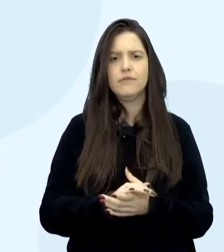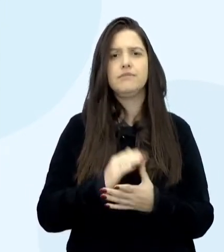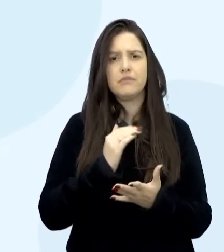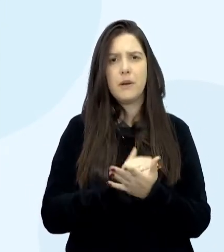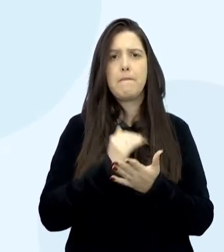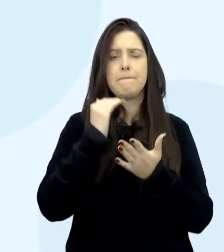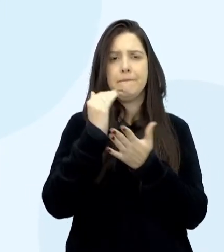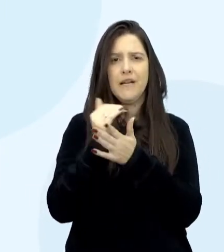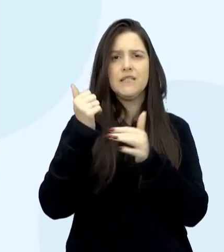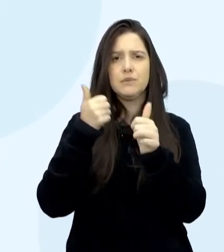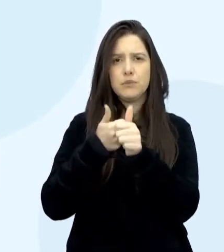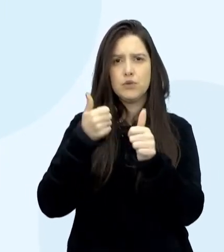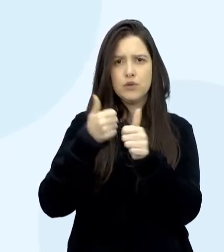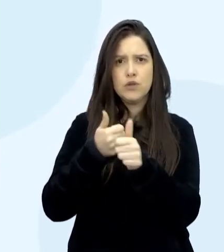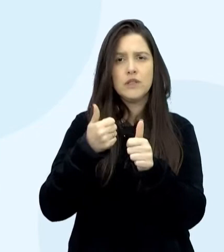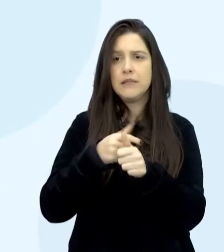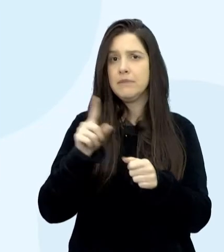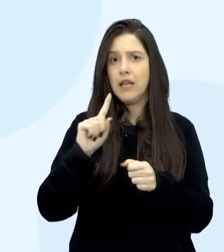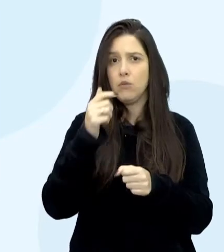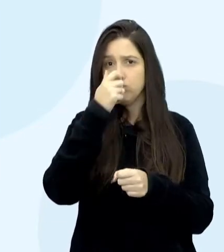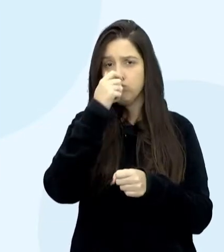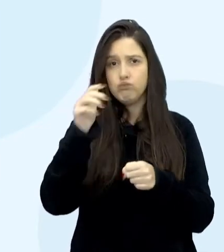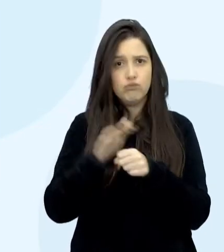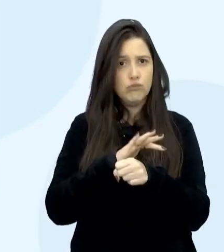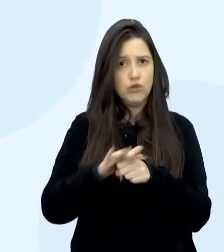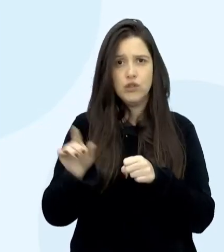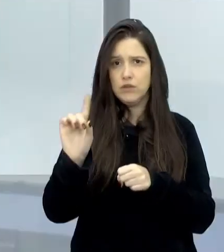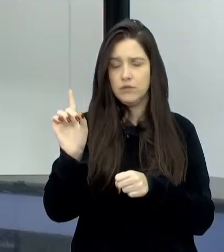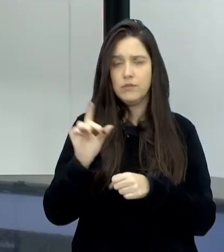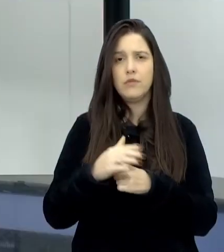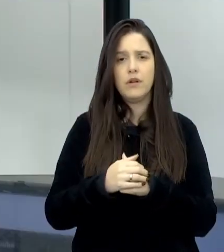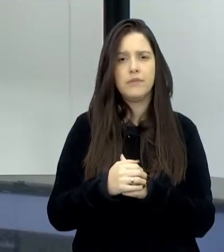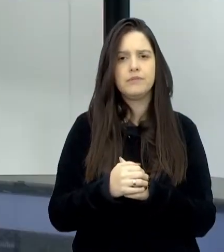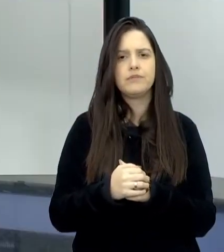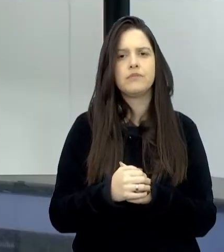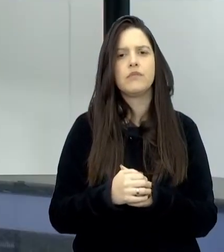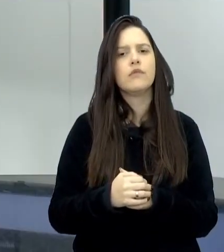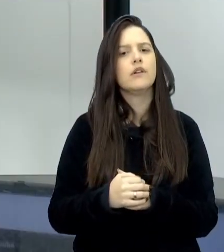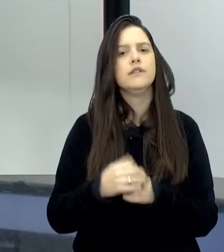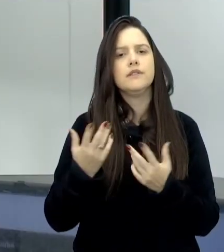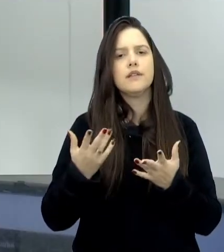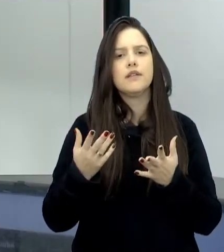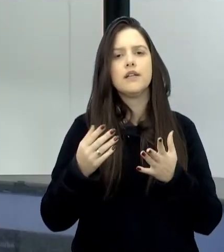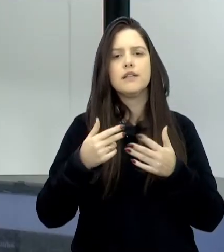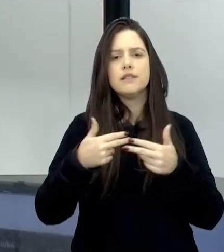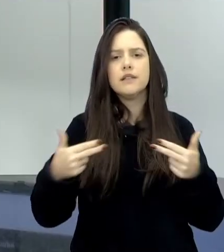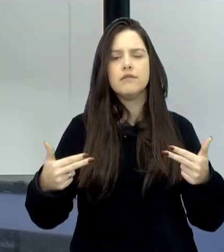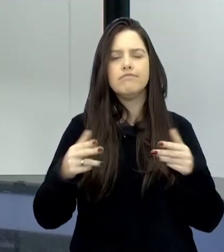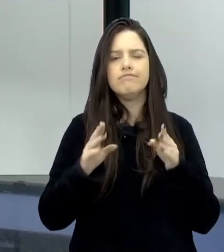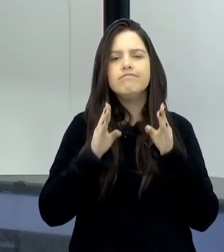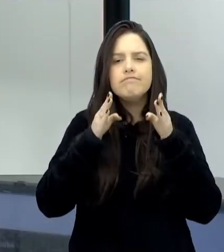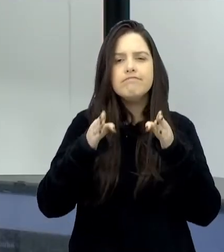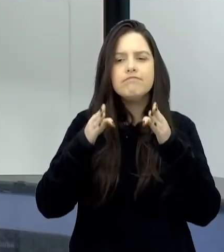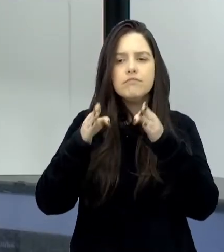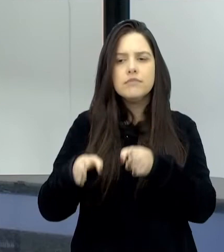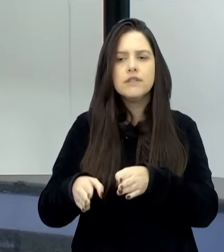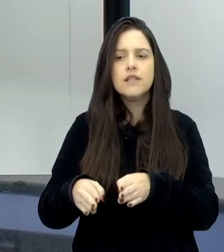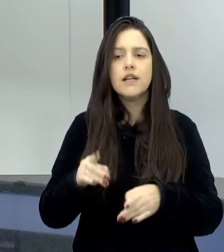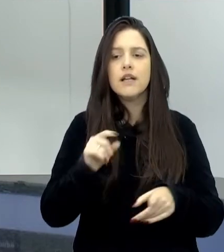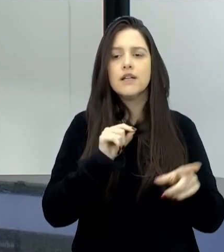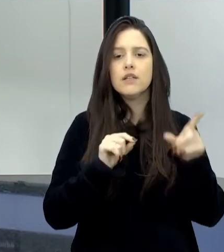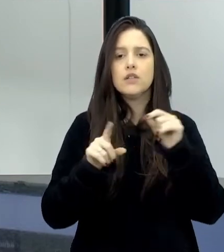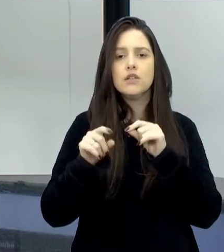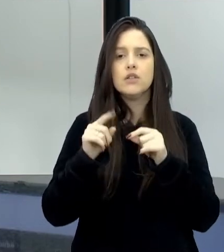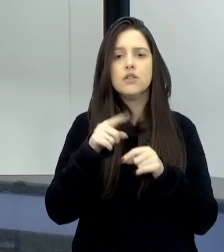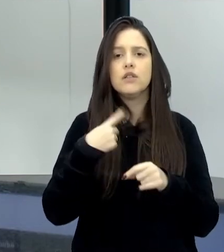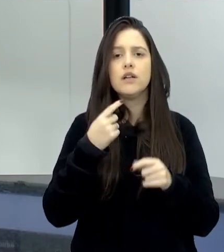mais próximo, mas não chega no zero, tá certo? Então, as funções exponenciais, as curvas exponenciais